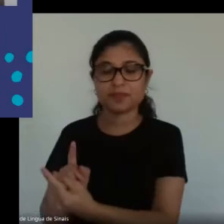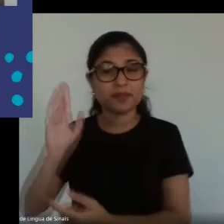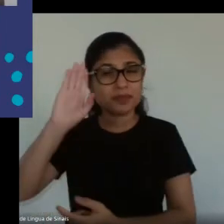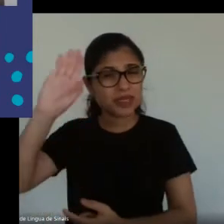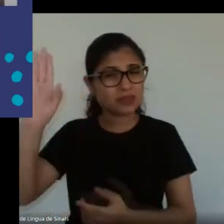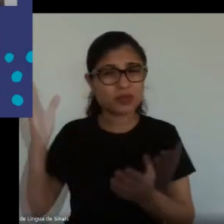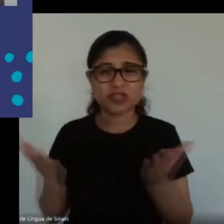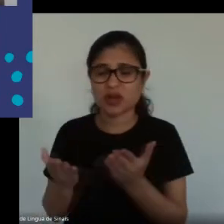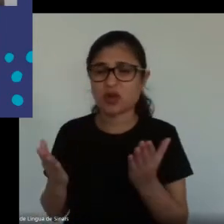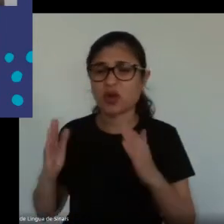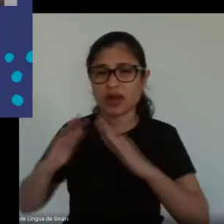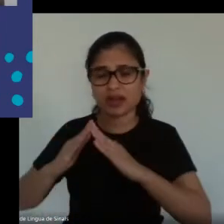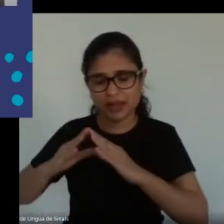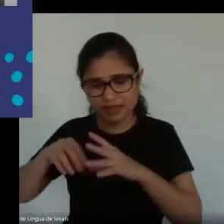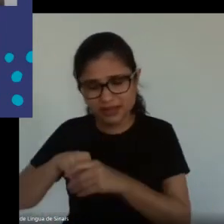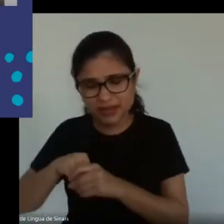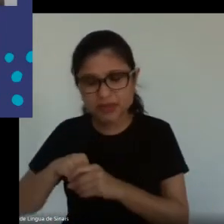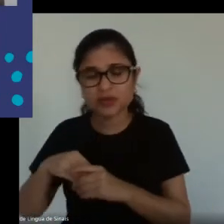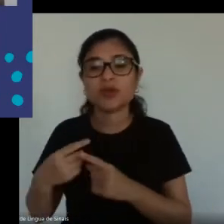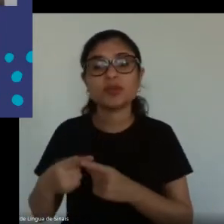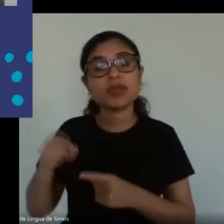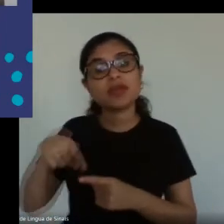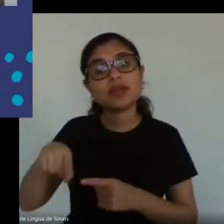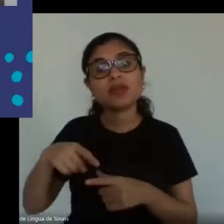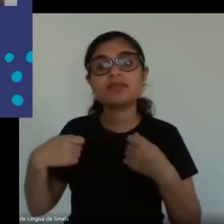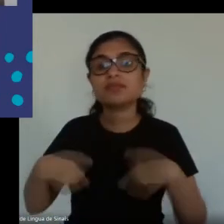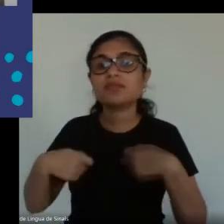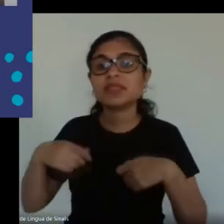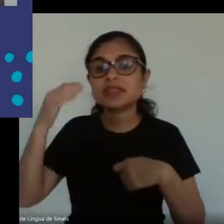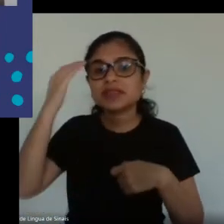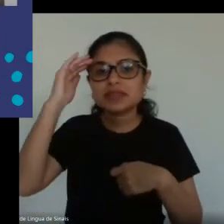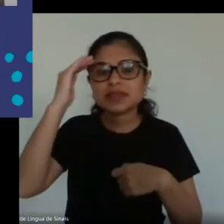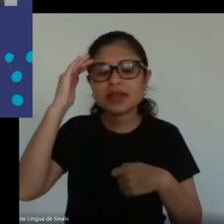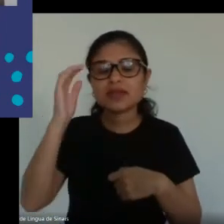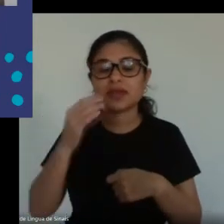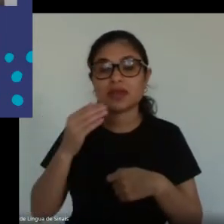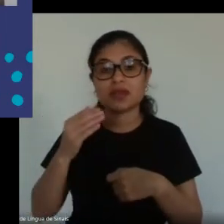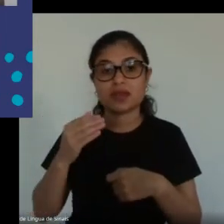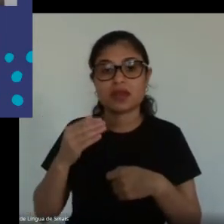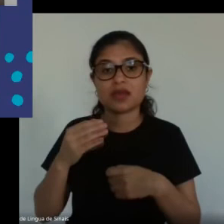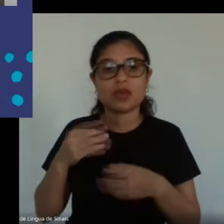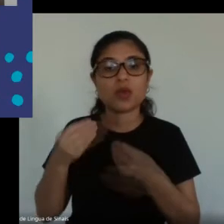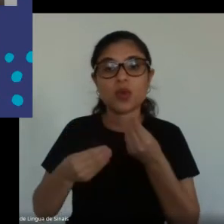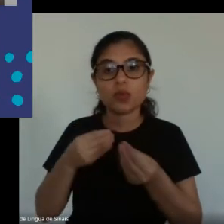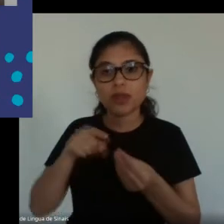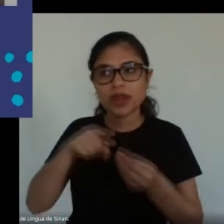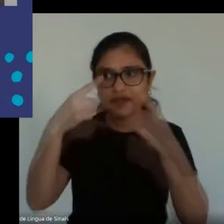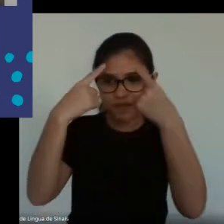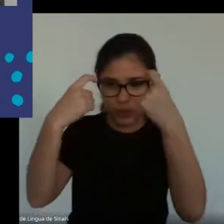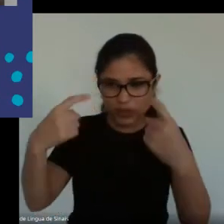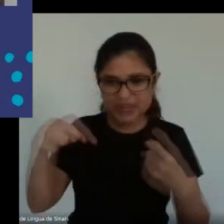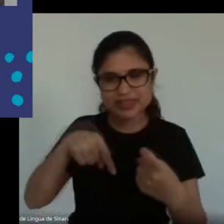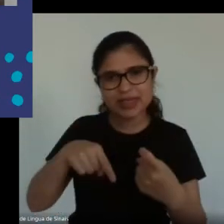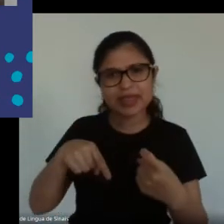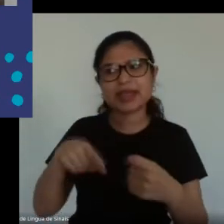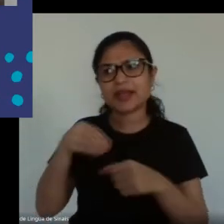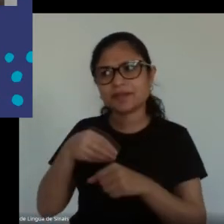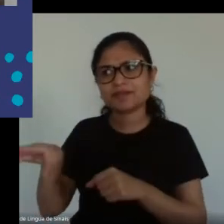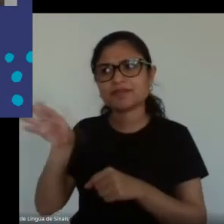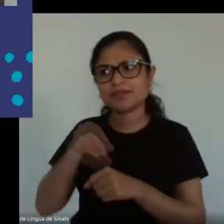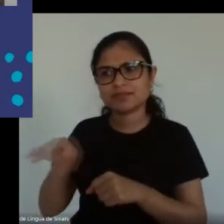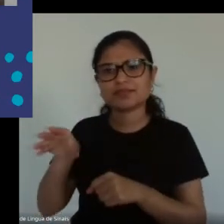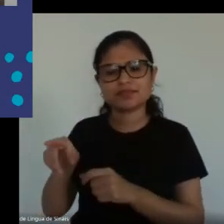casa agora, porque eles têm que compreender essa reprodução da violência que eles estão fazendo e compreender que a mulher não é